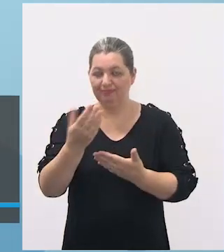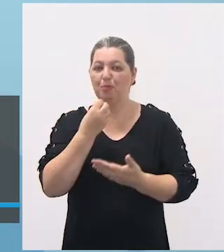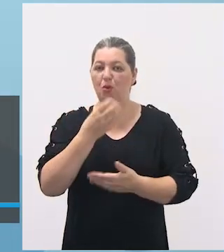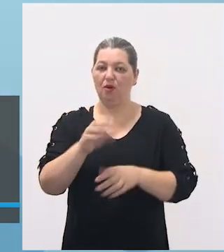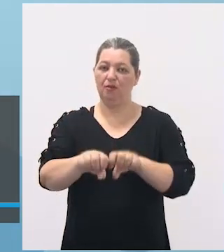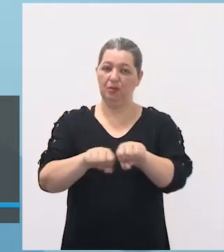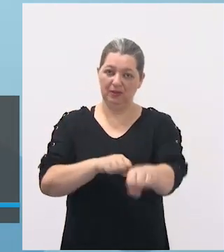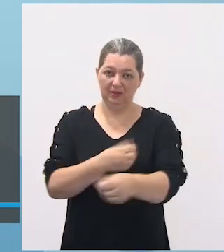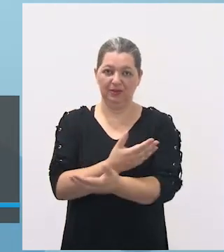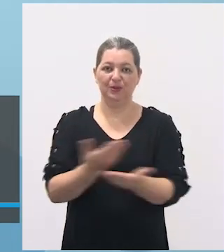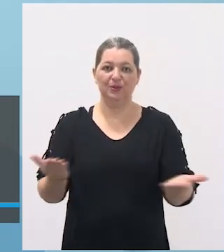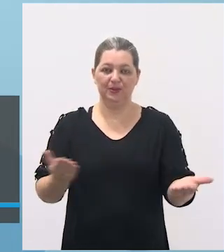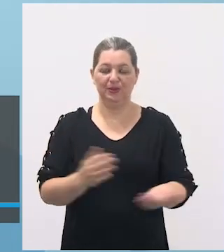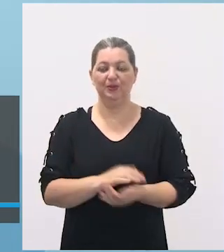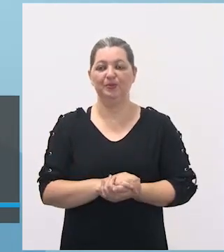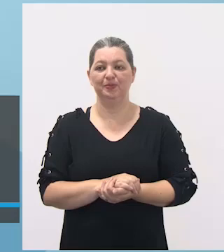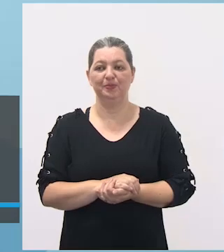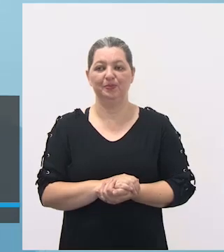todos e todas.